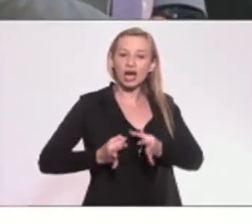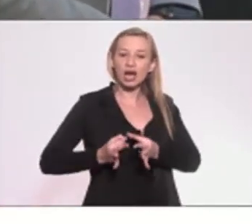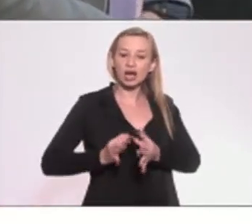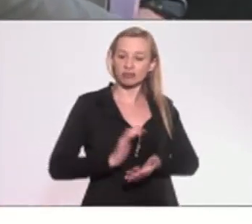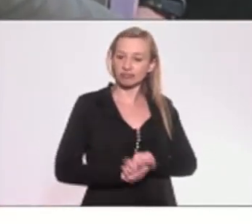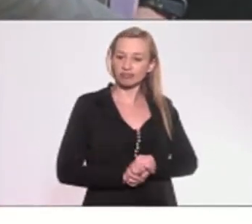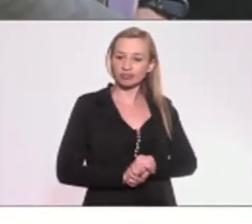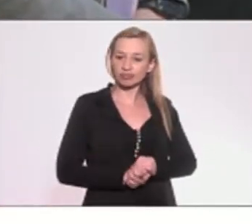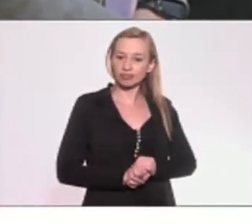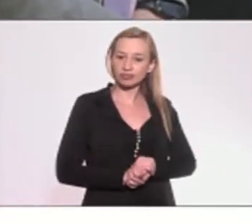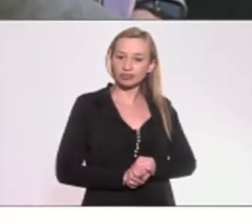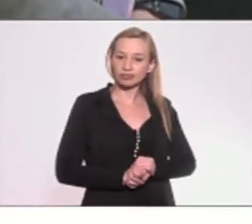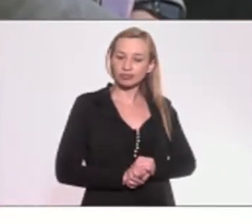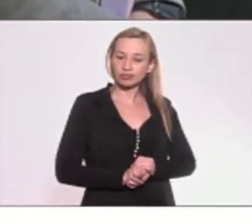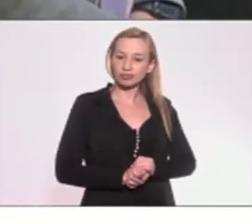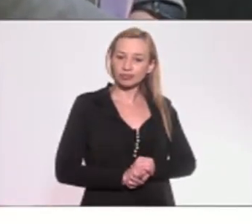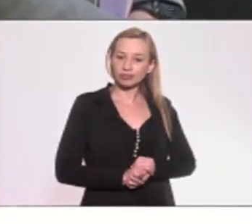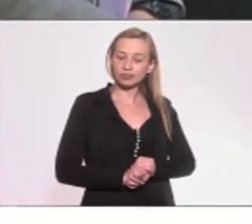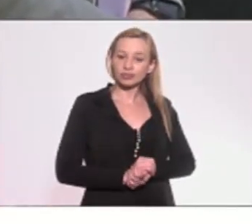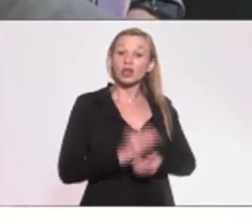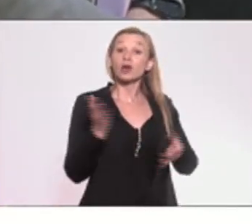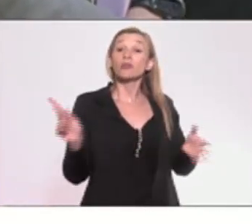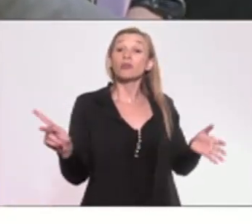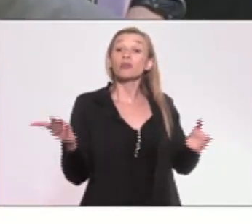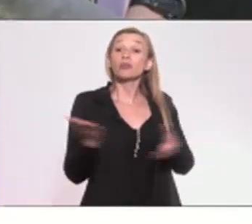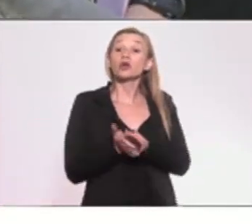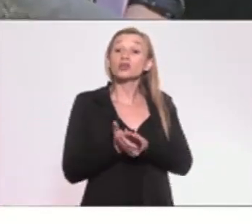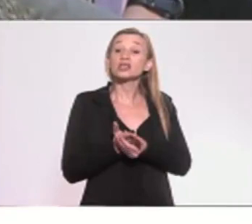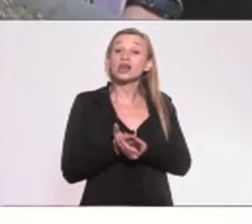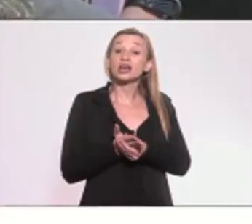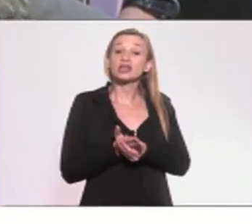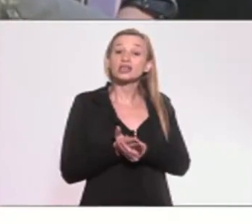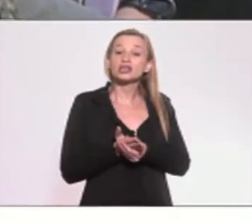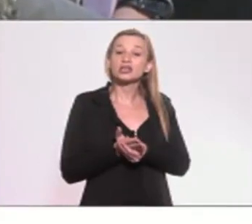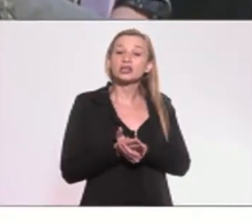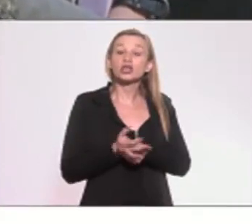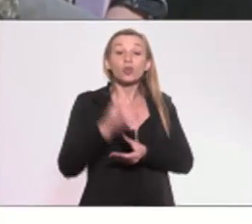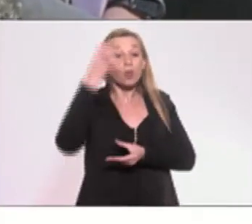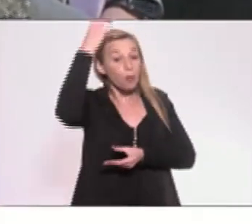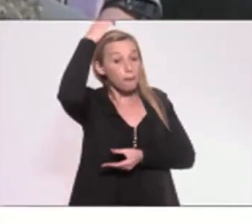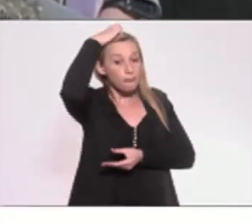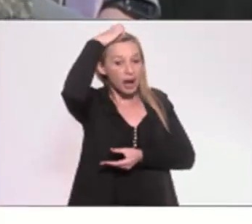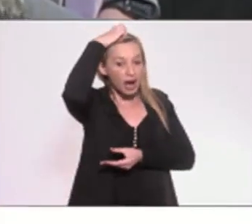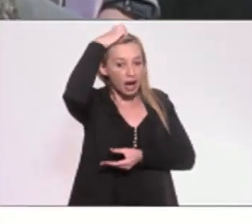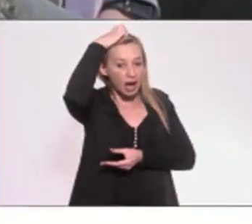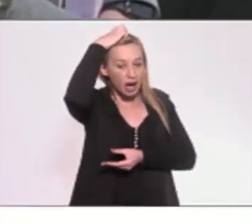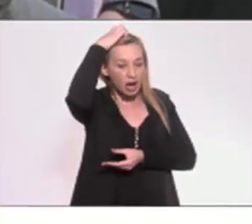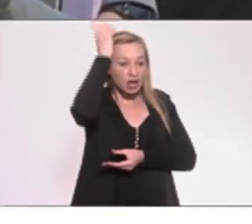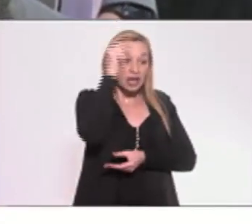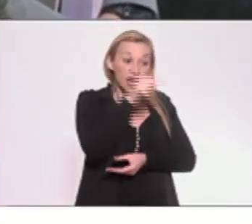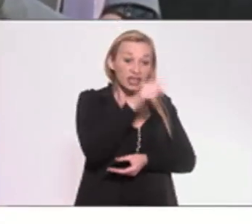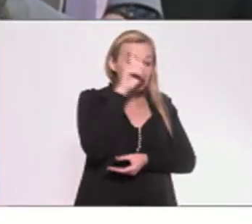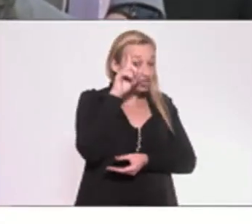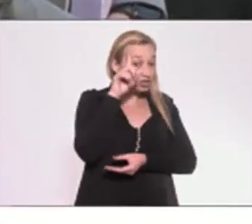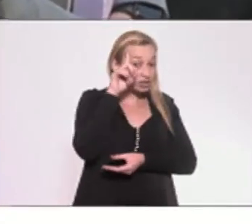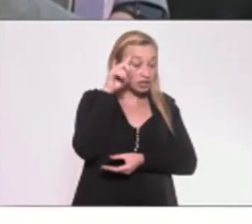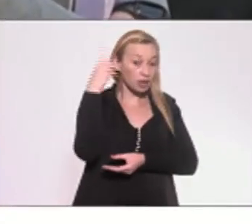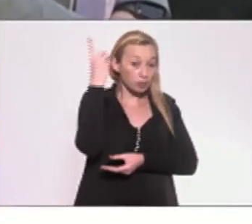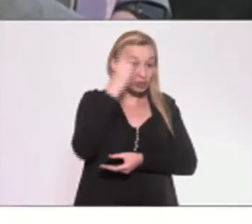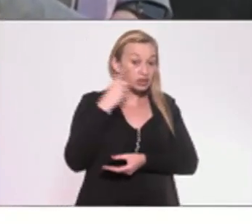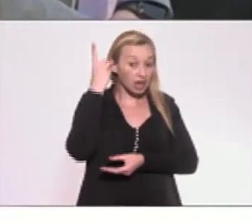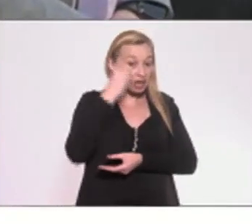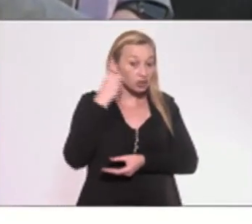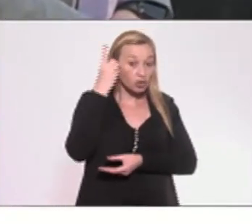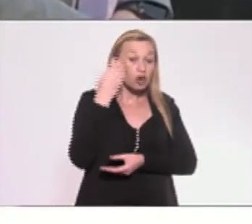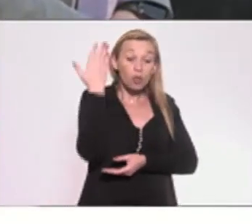casos, julgar os processos e condenar esses deputados com as provas